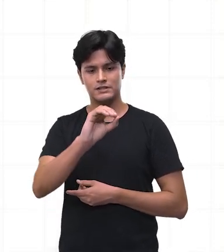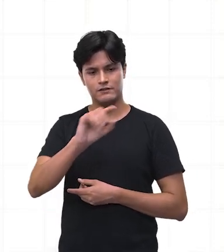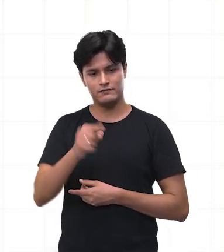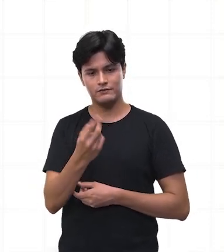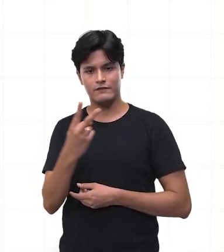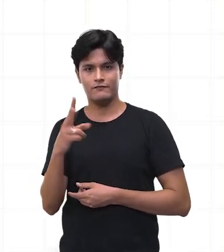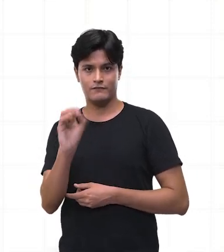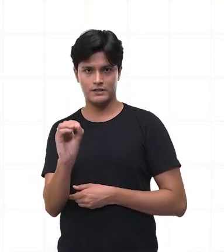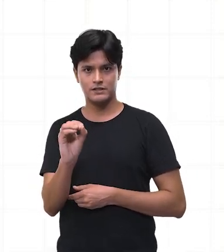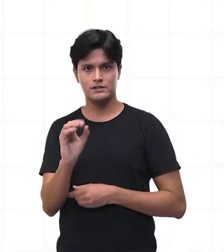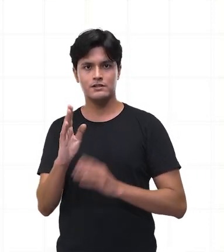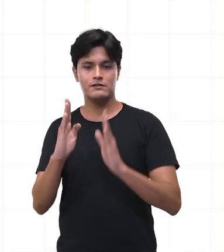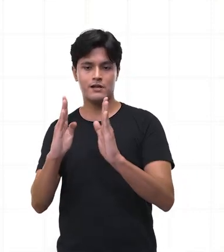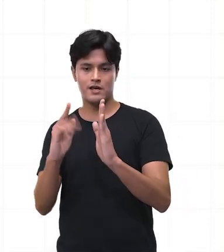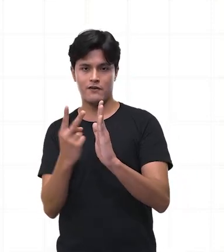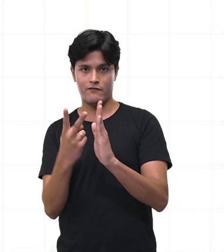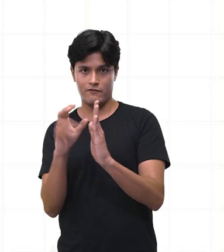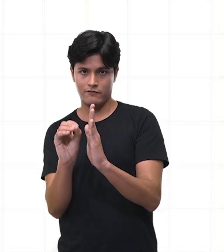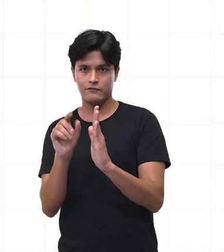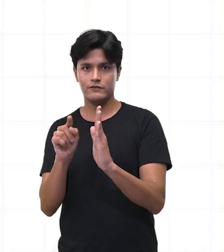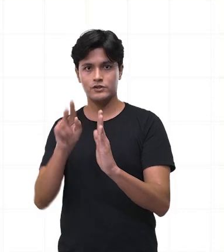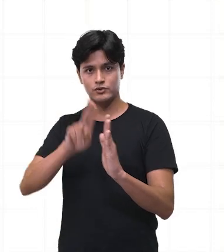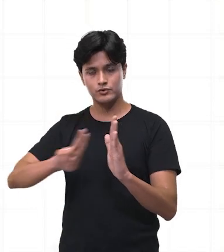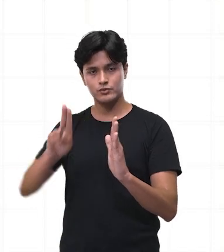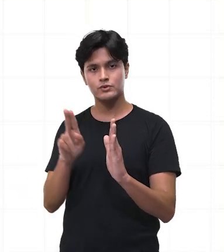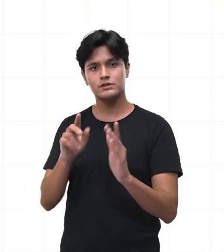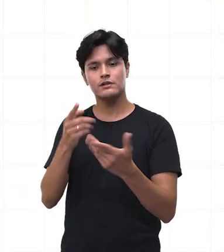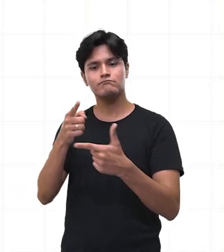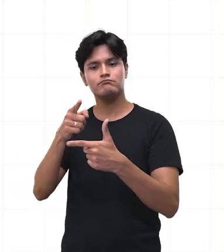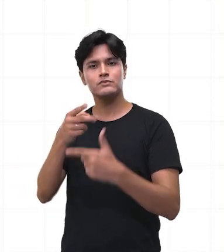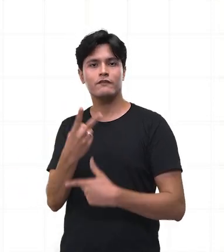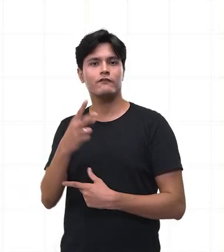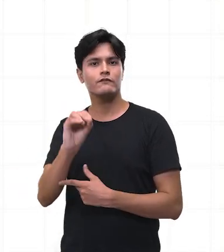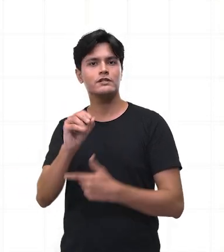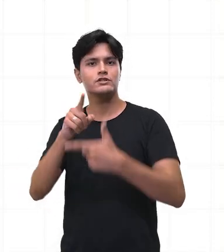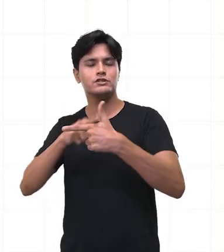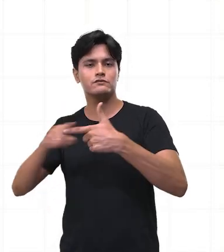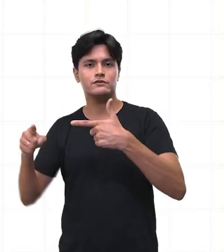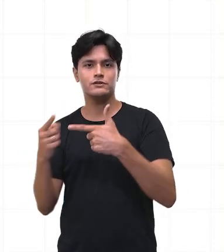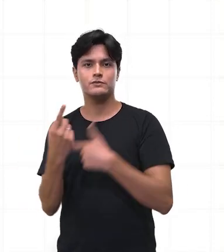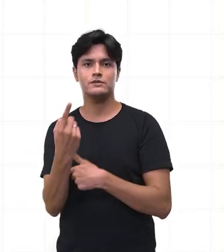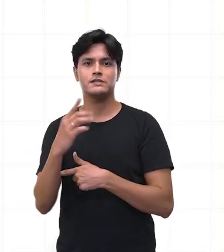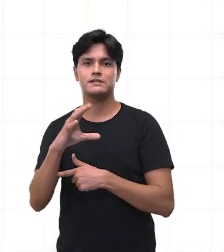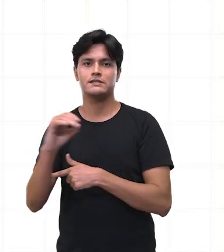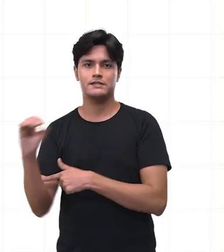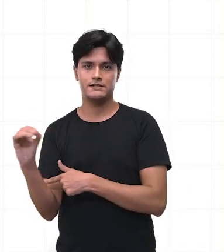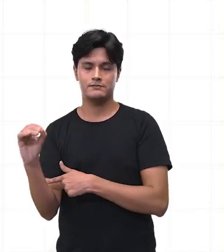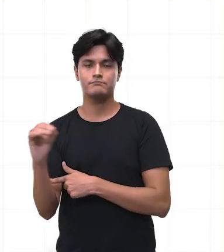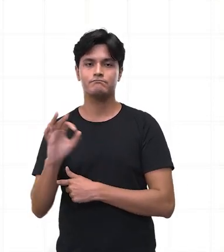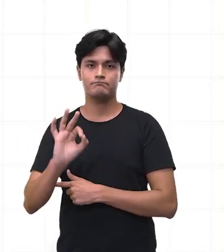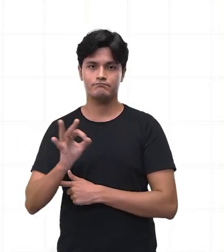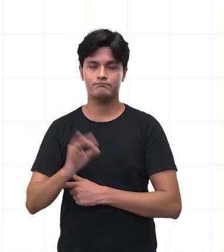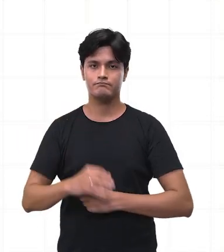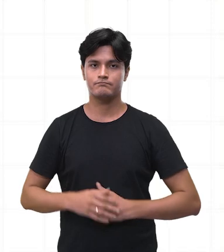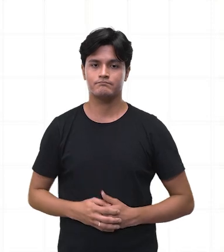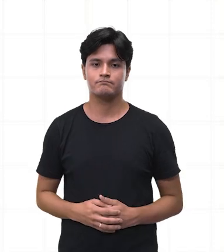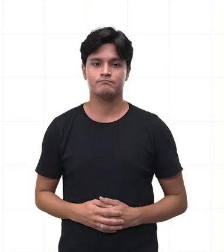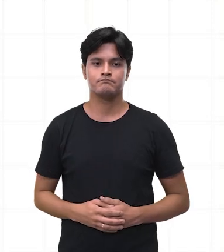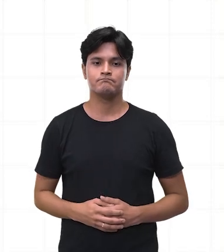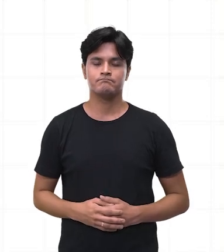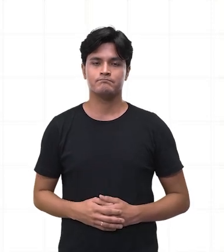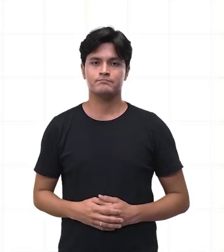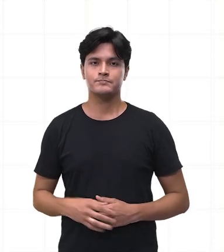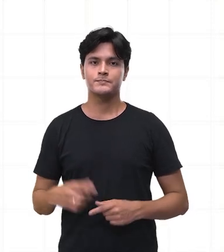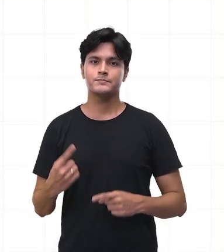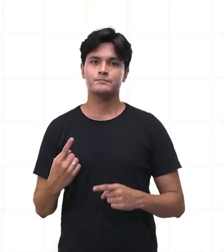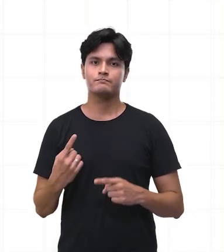Tá? 20. E vou dividir por 100. Ok? Vou dividir por 100. Isso